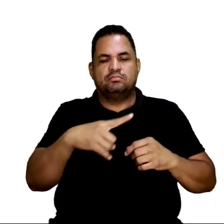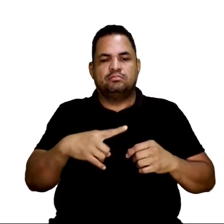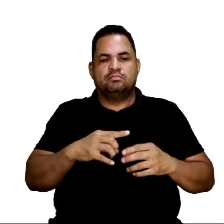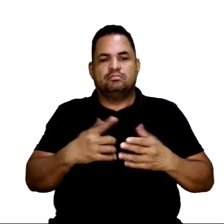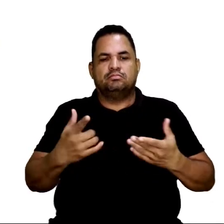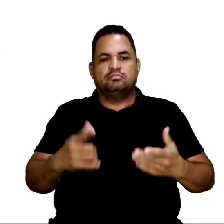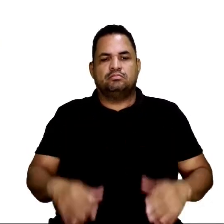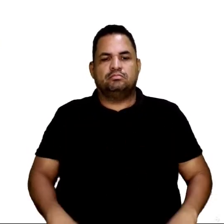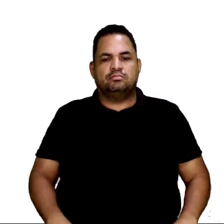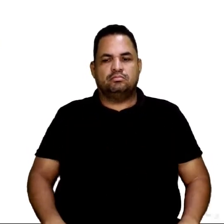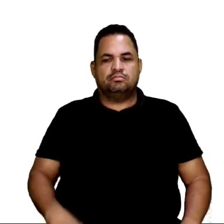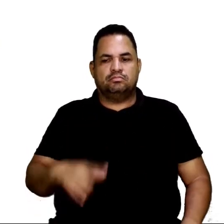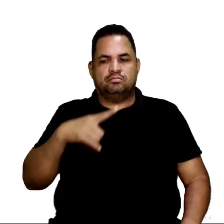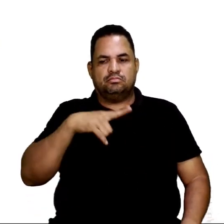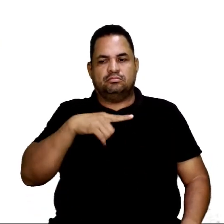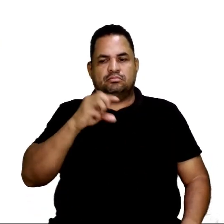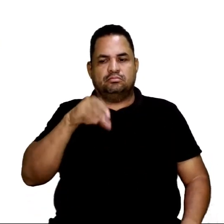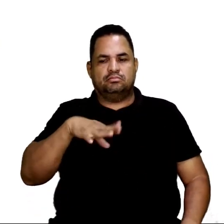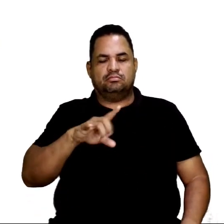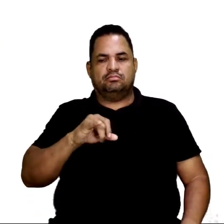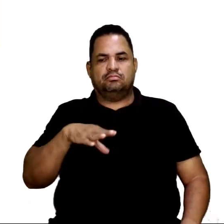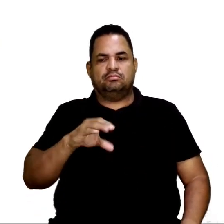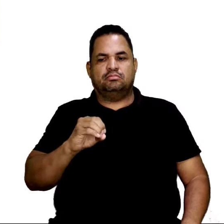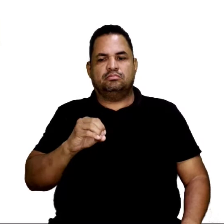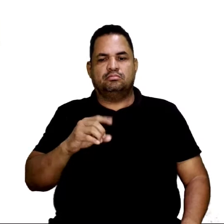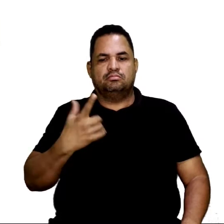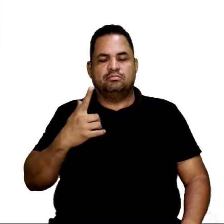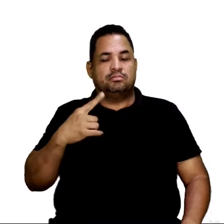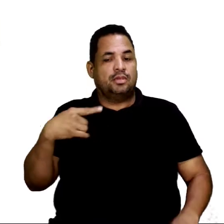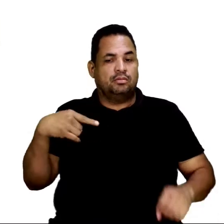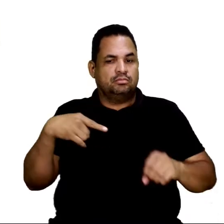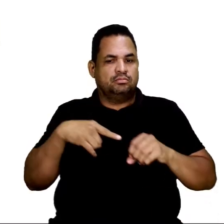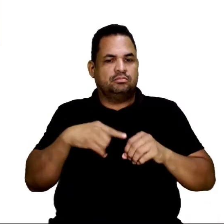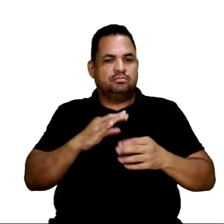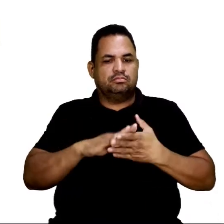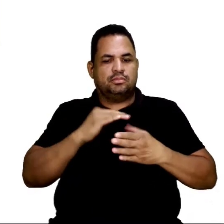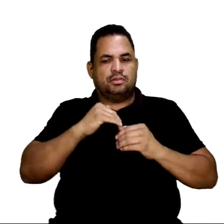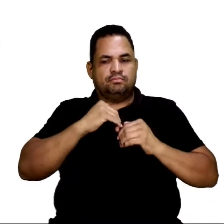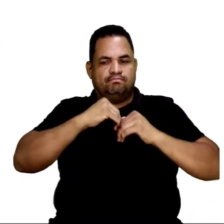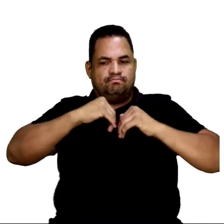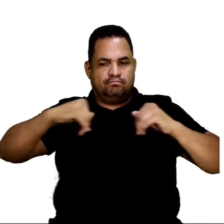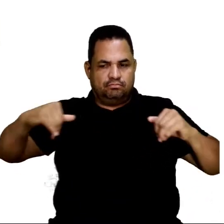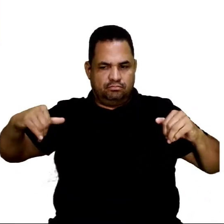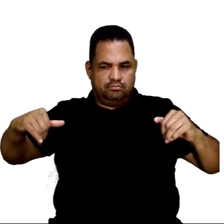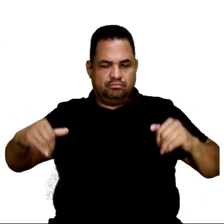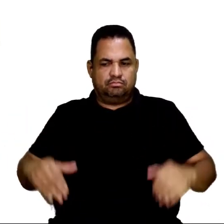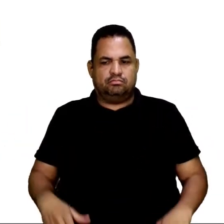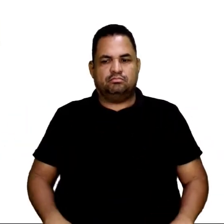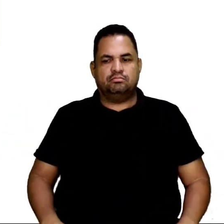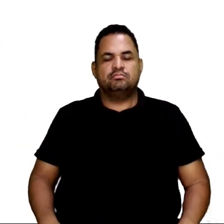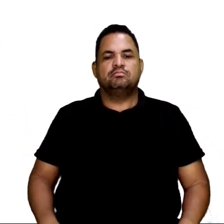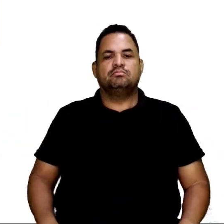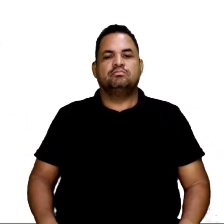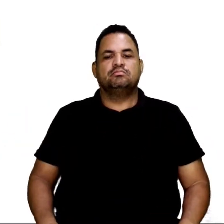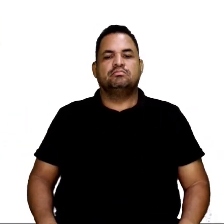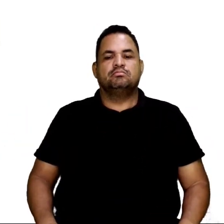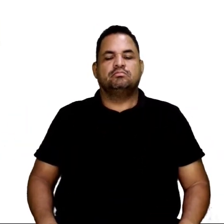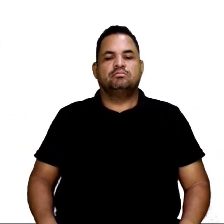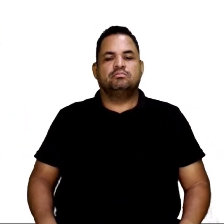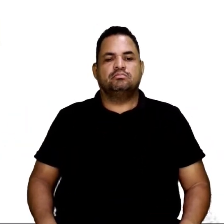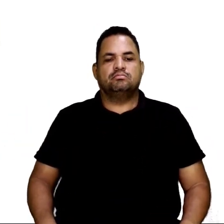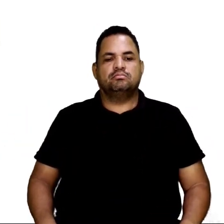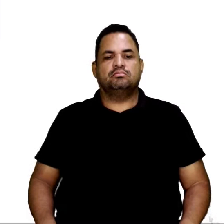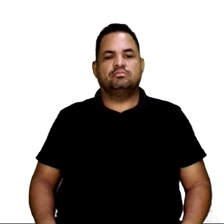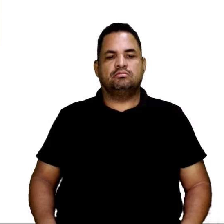as mitocôndrias. E a cauda, ela não entra, tá? Ela vai se desfazer ali, fora do óvulo, e aí ele vai entrar